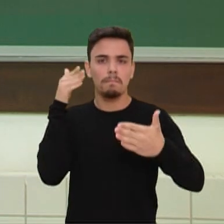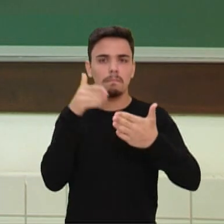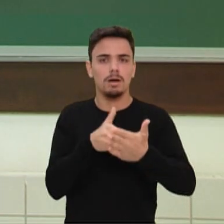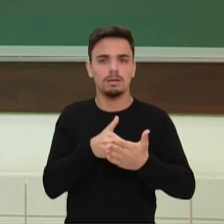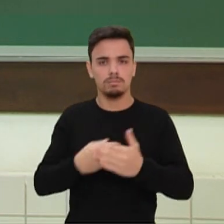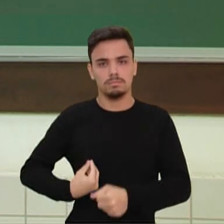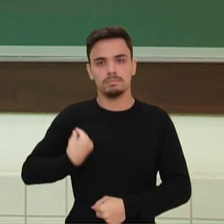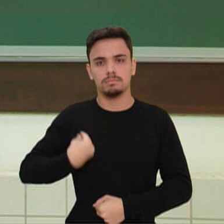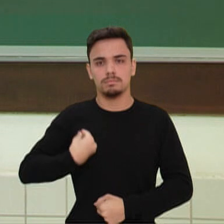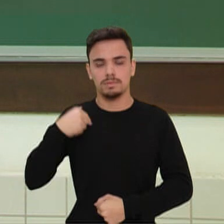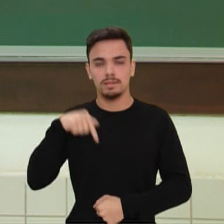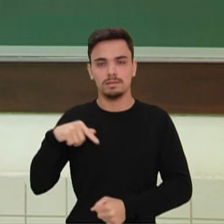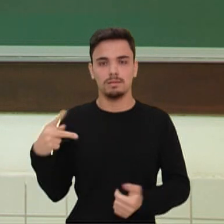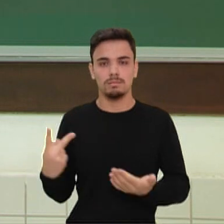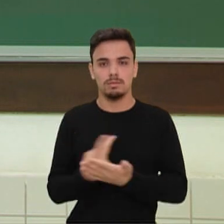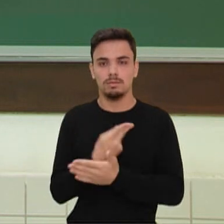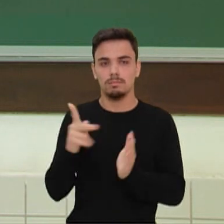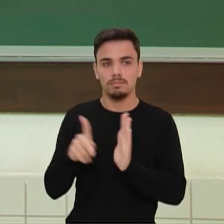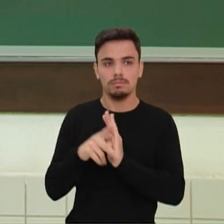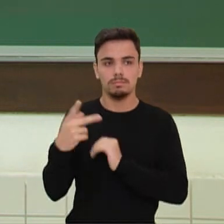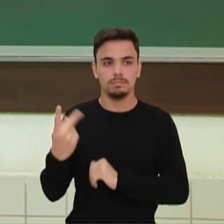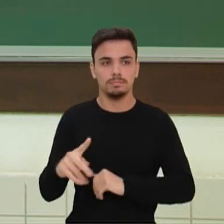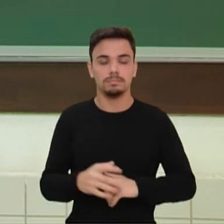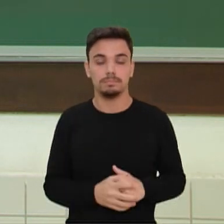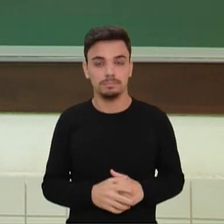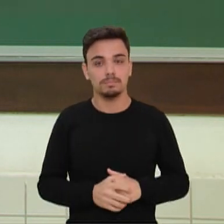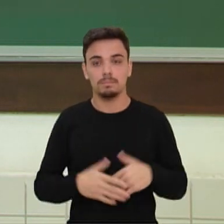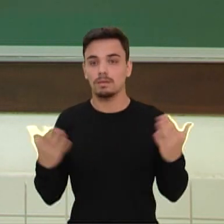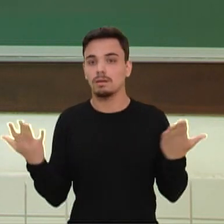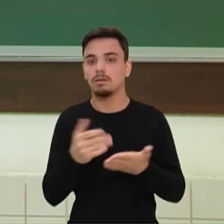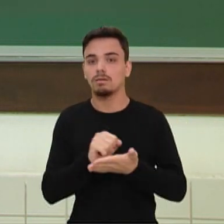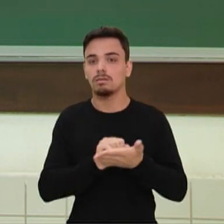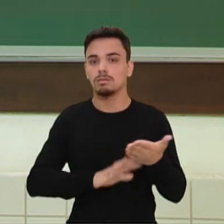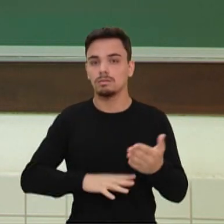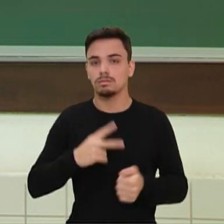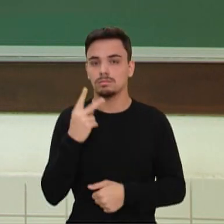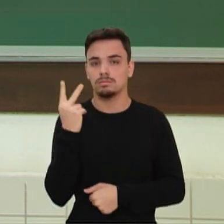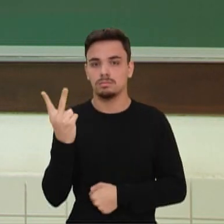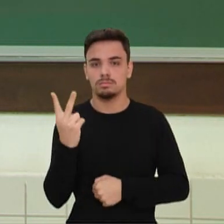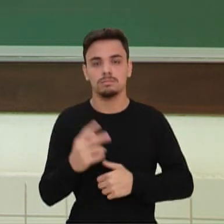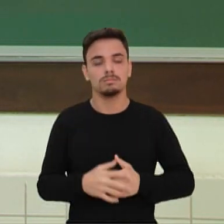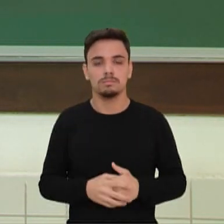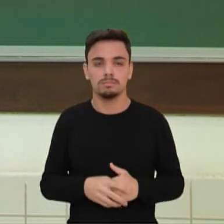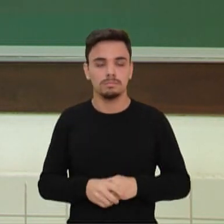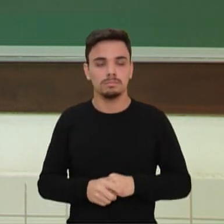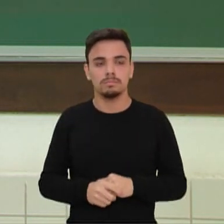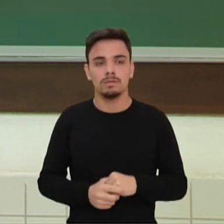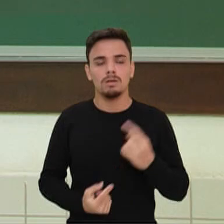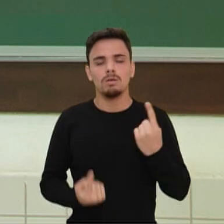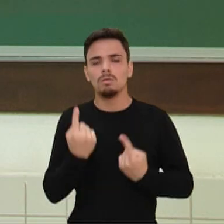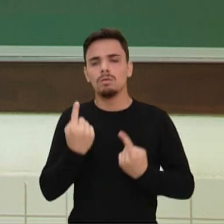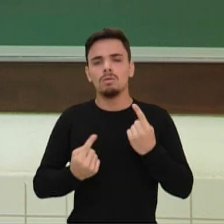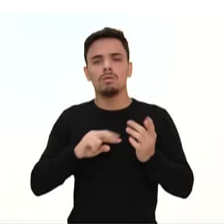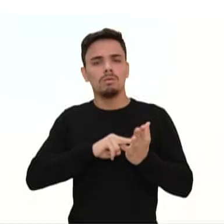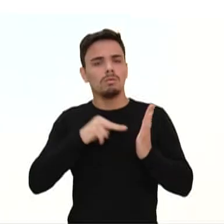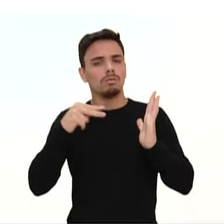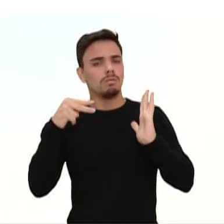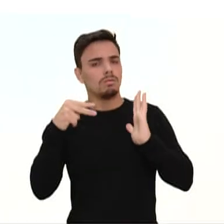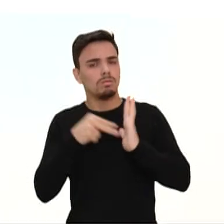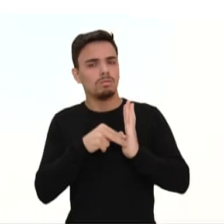dele na visão nietzschiana. Agora, um segundo exercício, então. Qual é o sentido